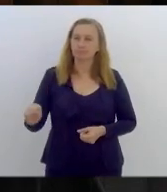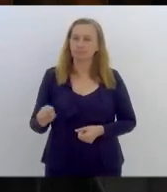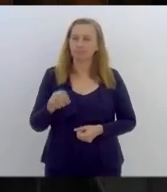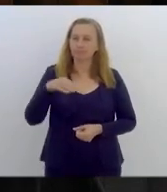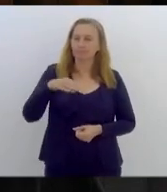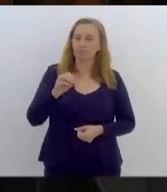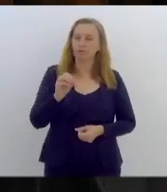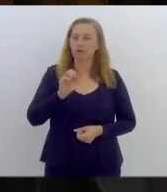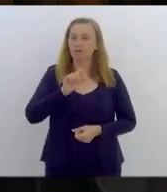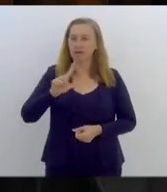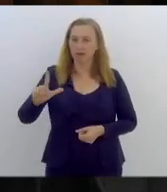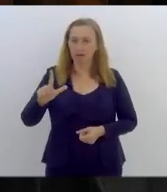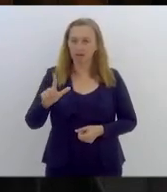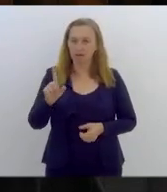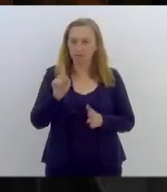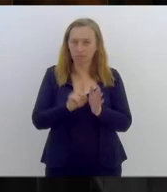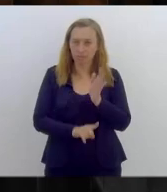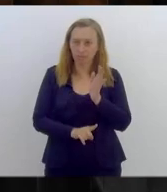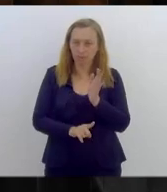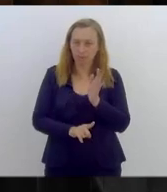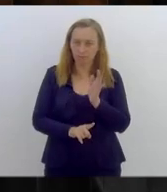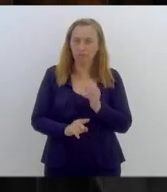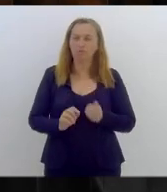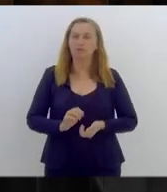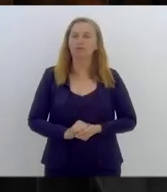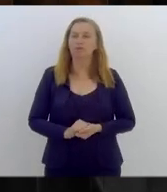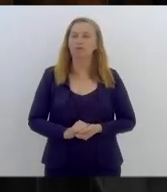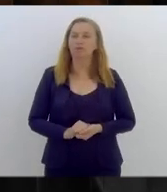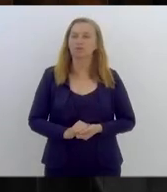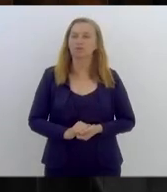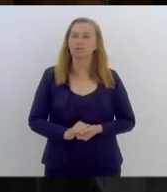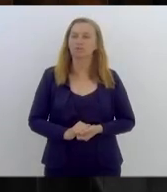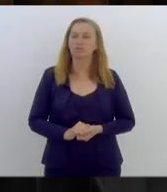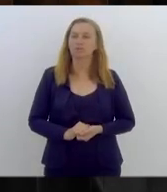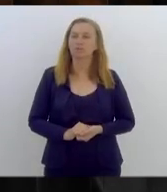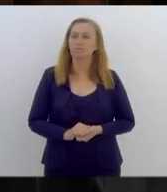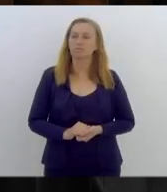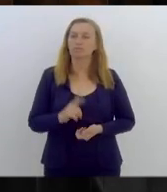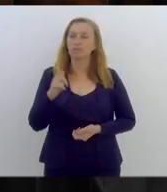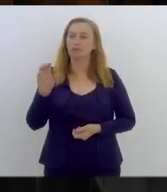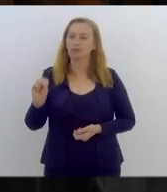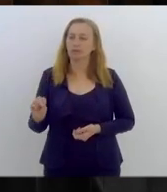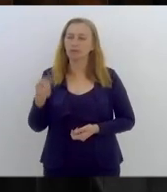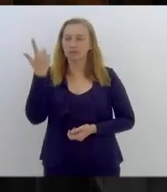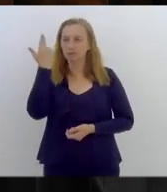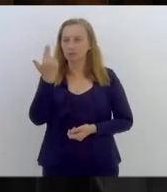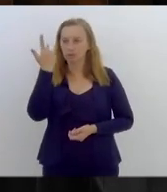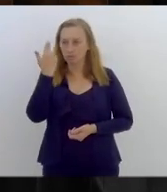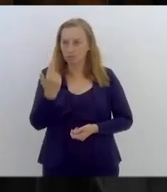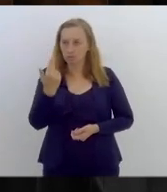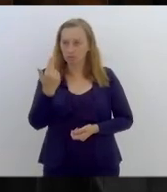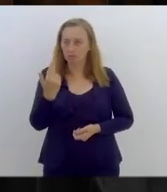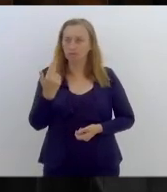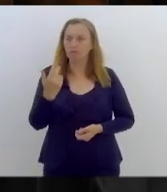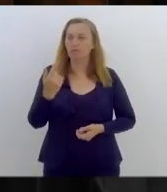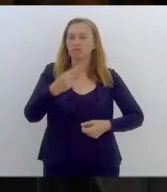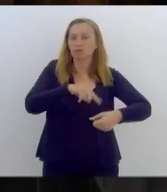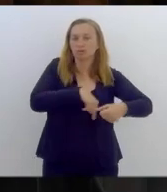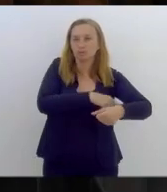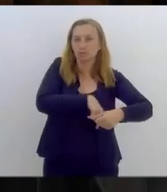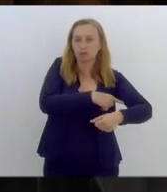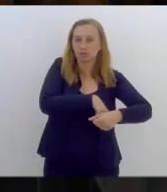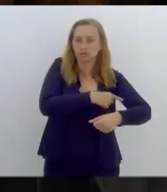menor alíquota vigente no seu território para o gás natural o gás de cozinha